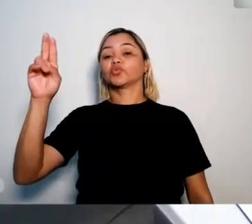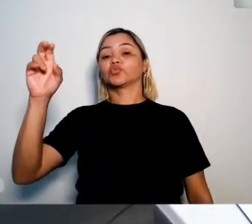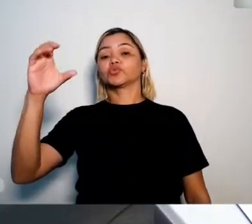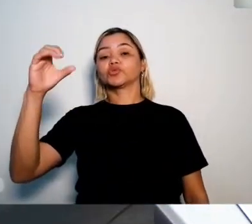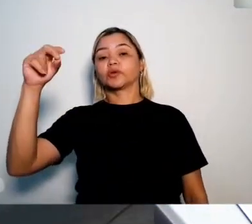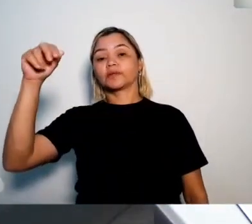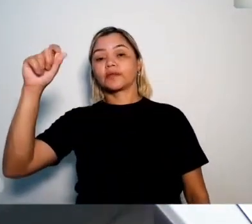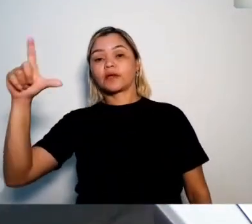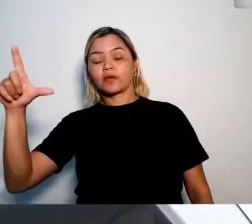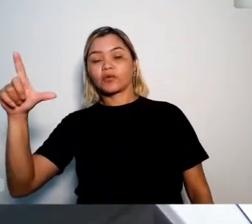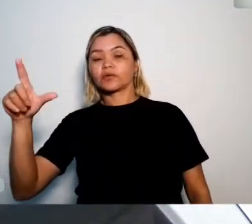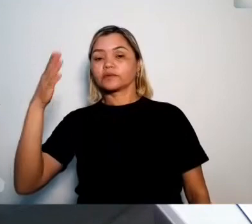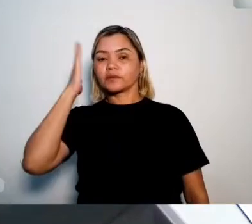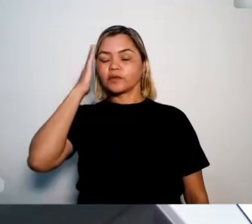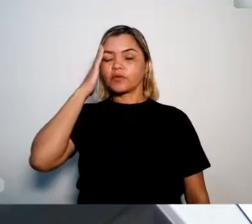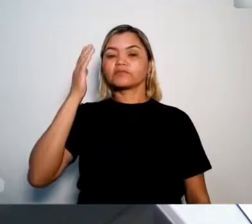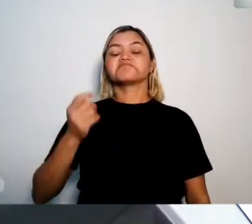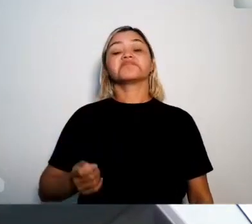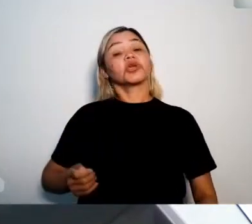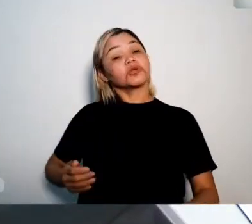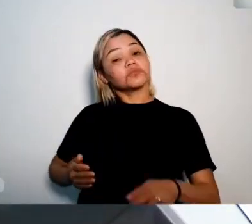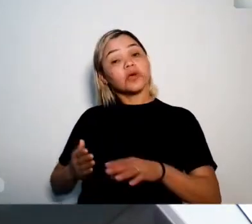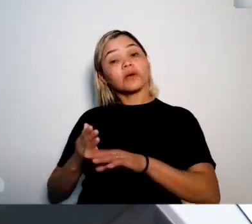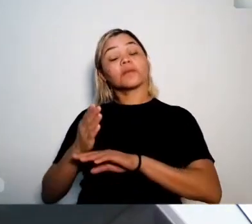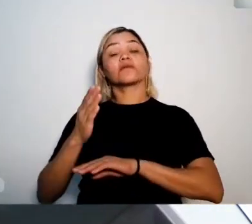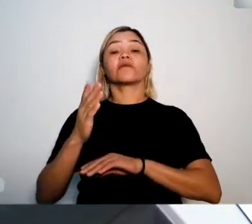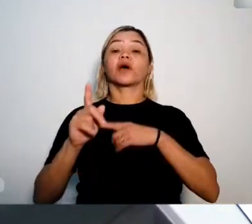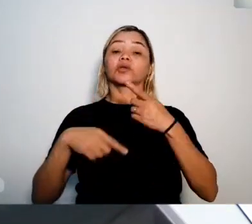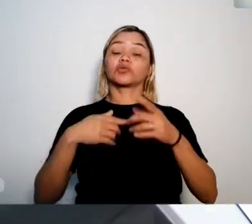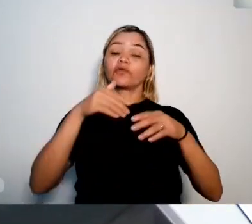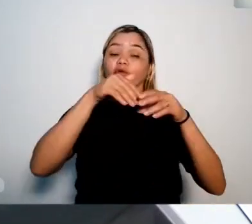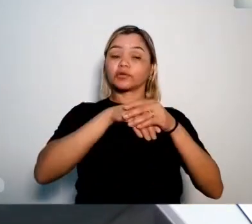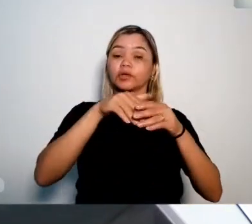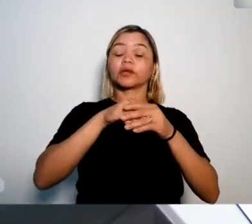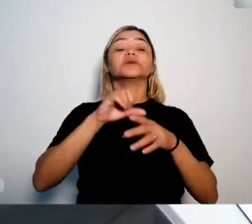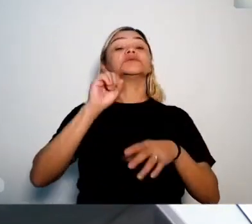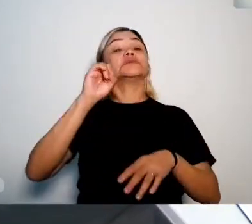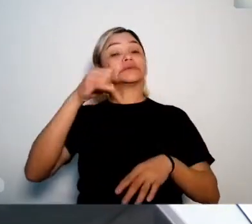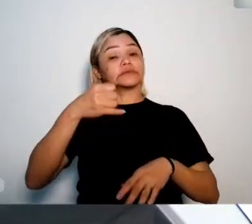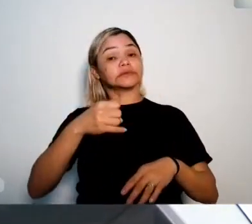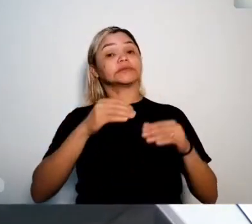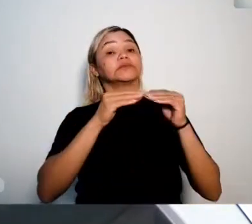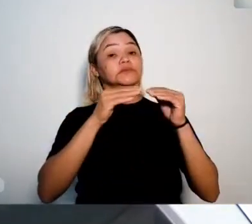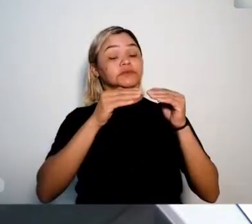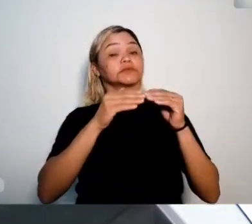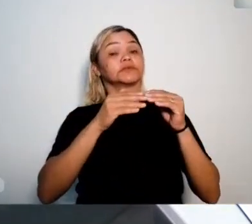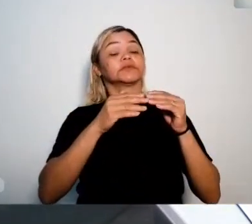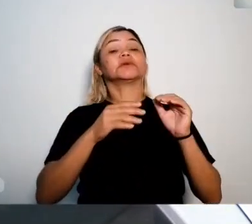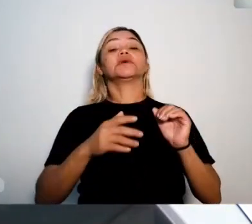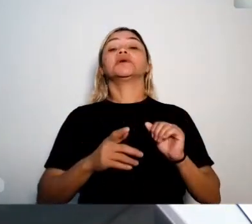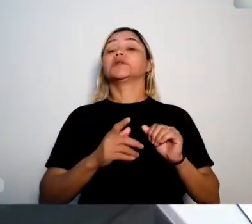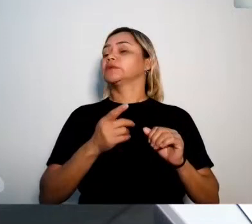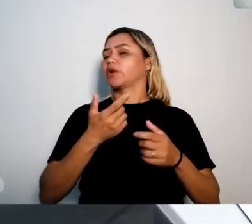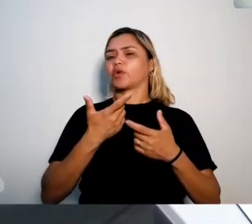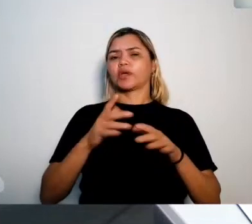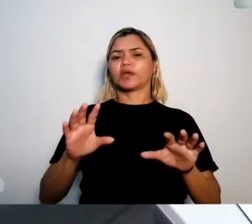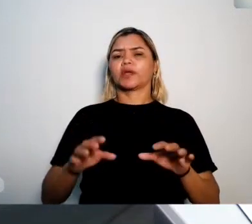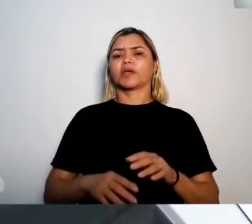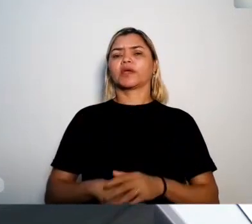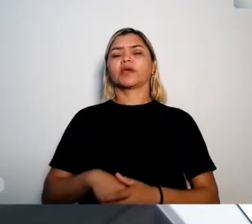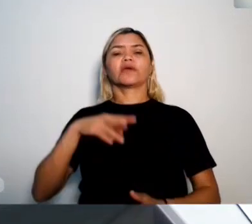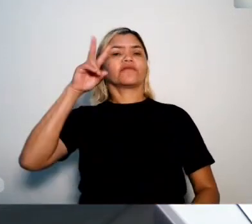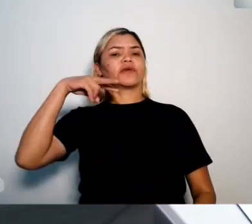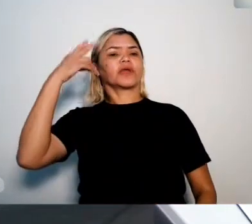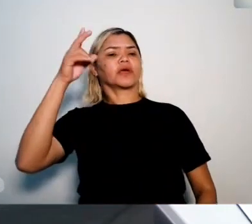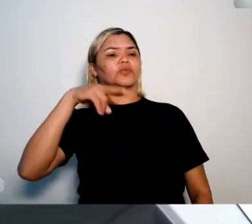Então, mesmo sendo após, votarei sim a favor, não querer jogar os vereadores